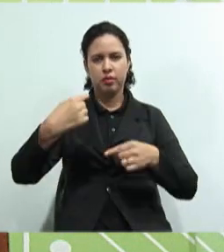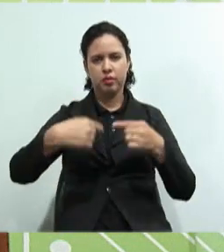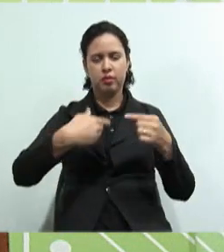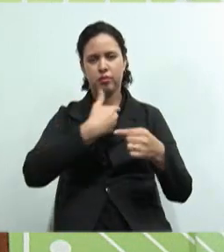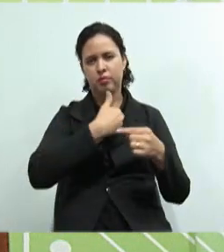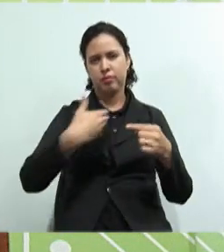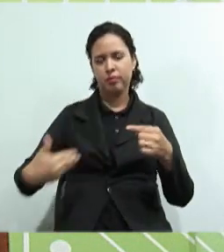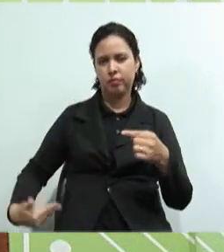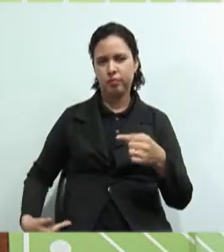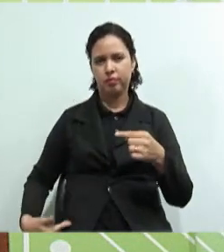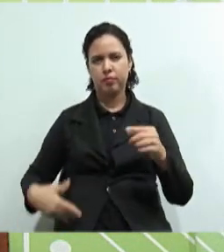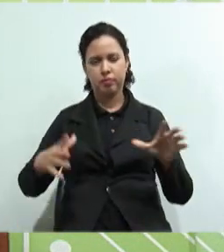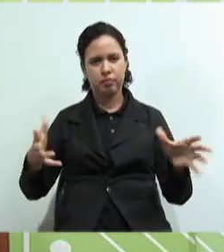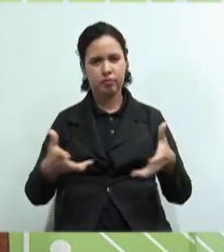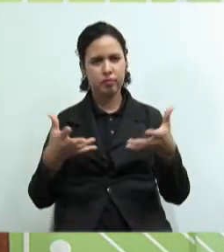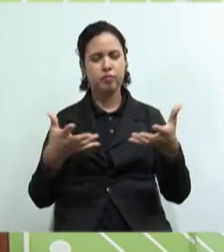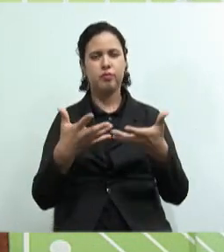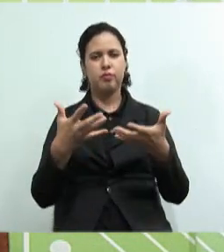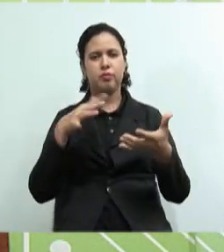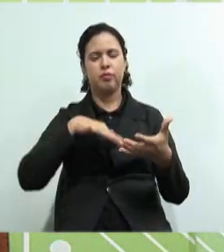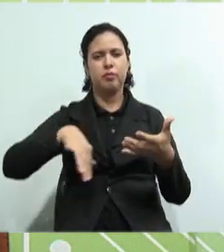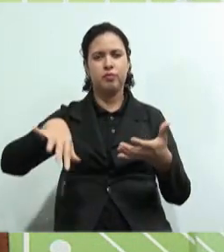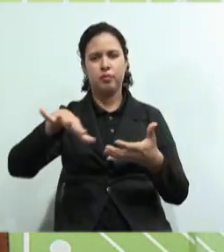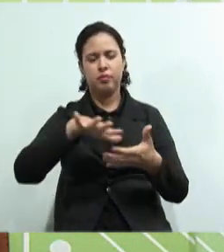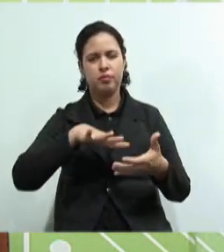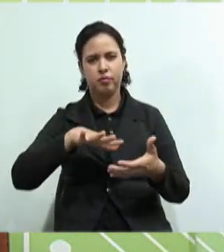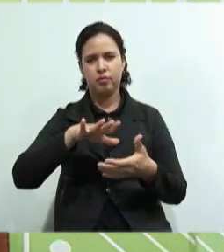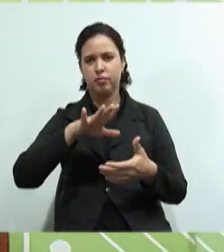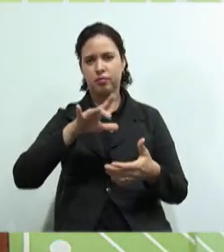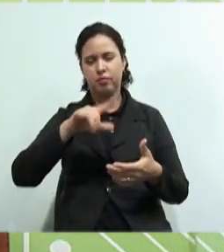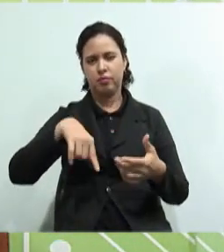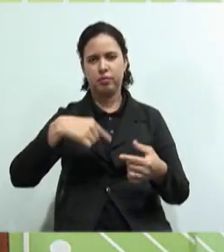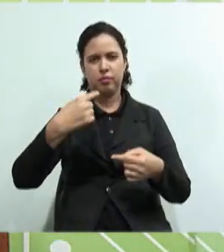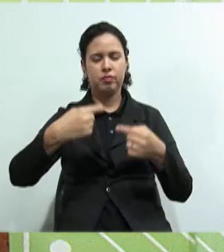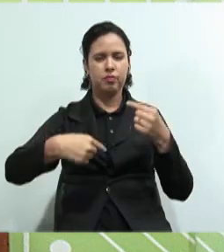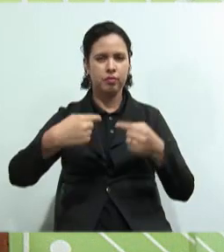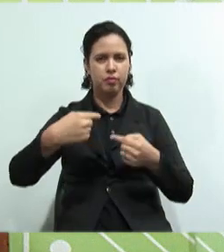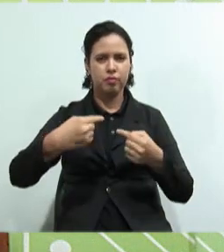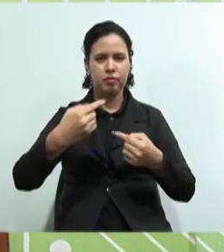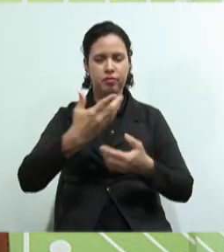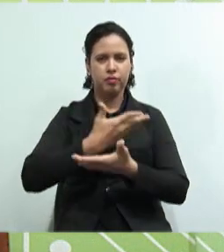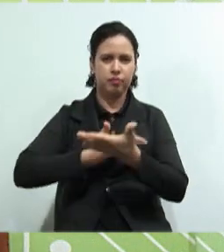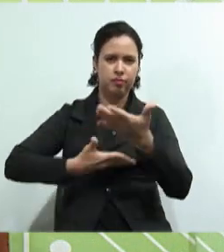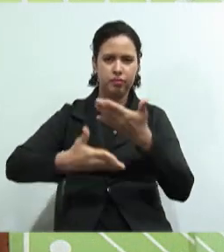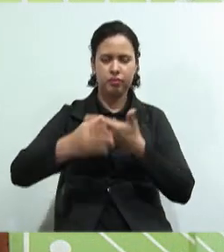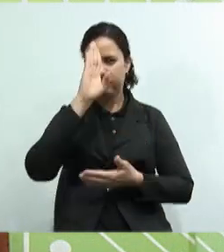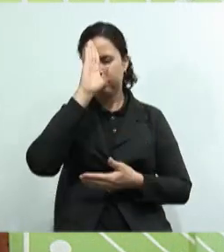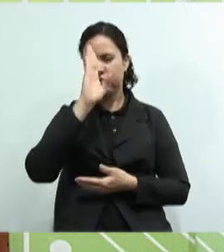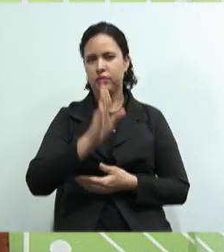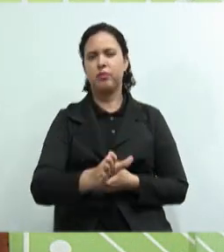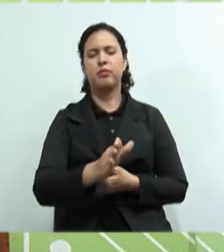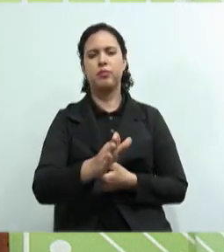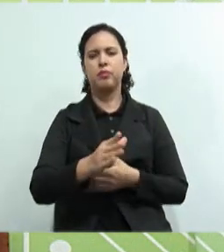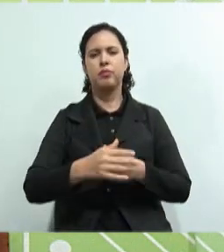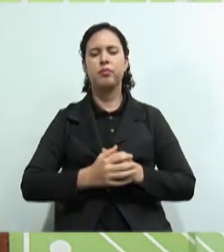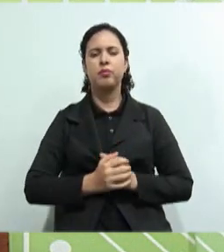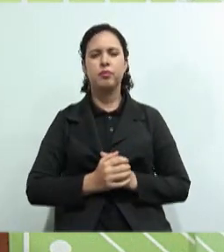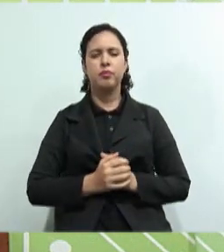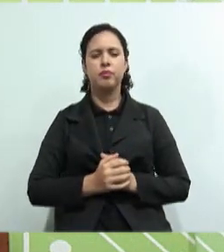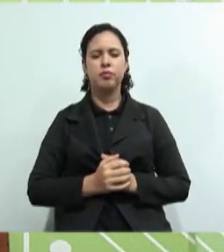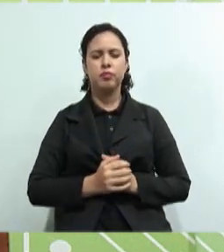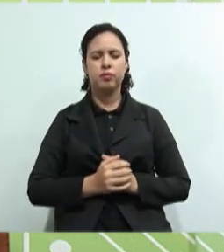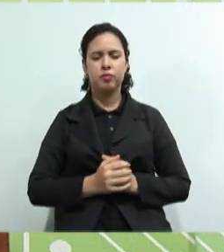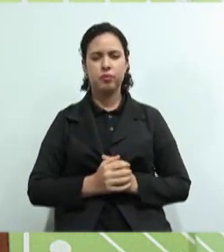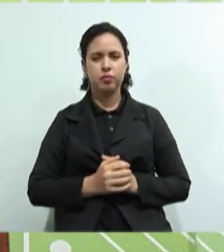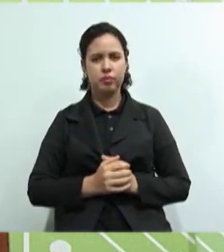mercados institucionais, quando a gente vai ter esse comércio direto entre a agricultura familiar e alguns mercados ligados ao governo.